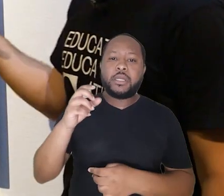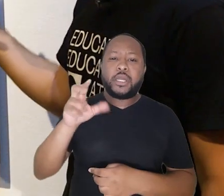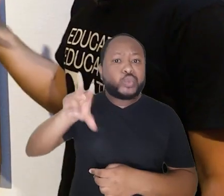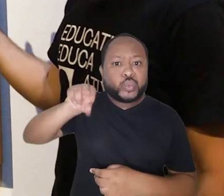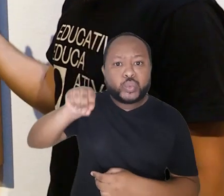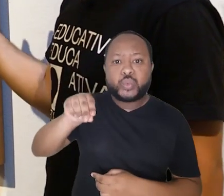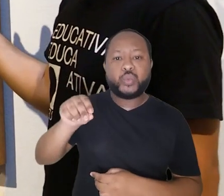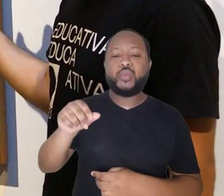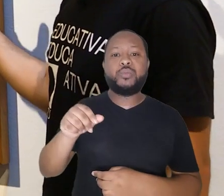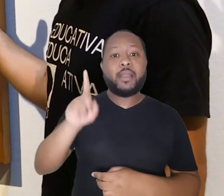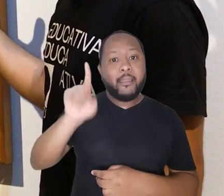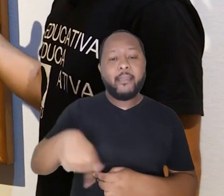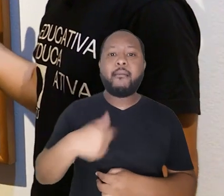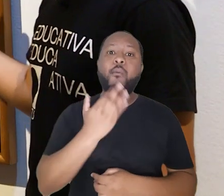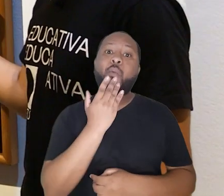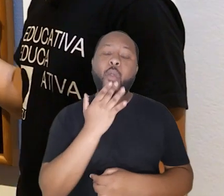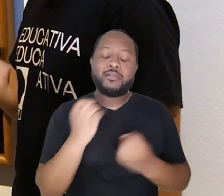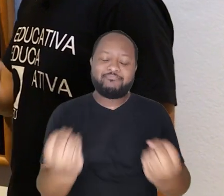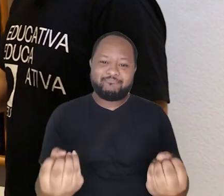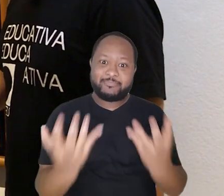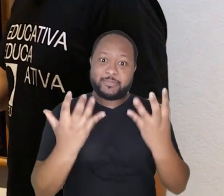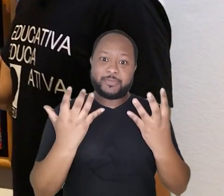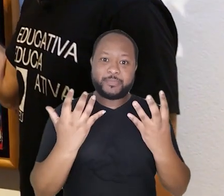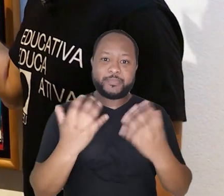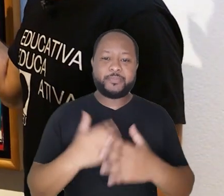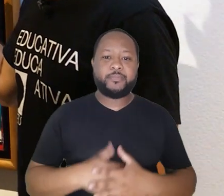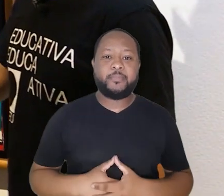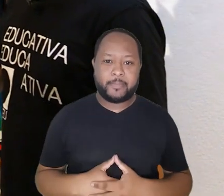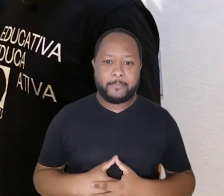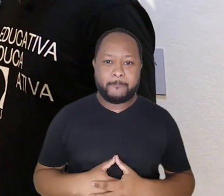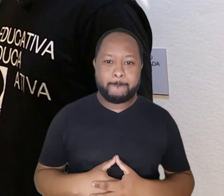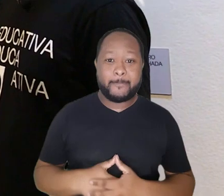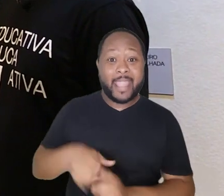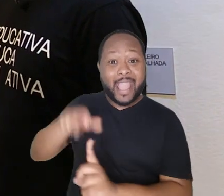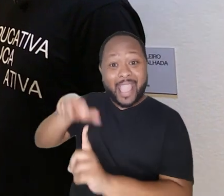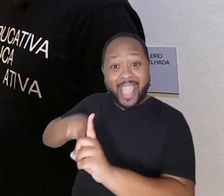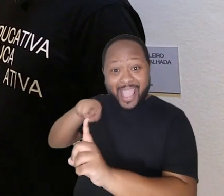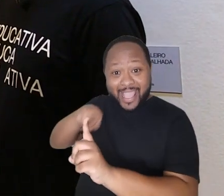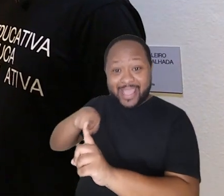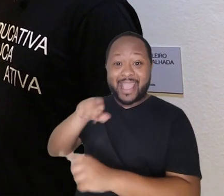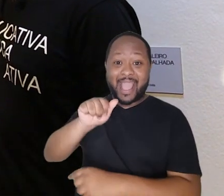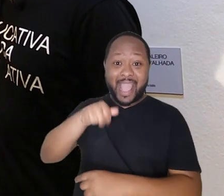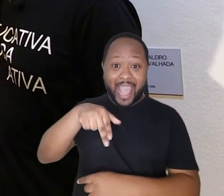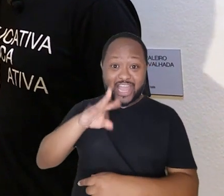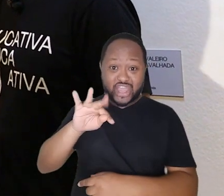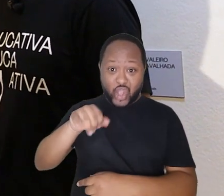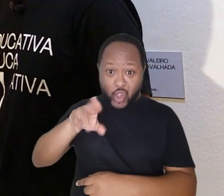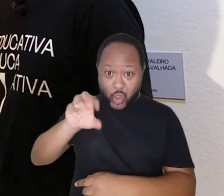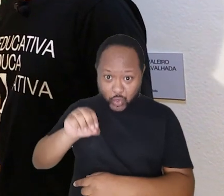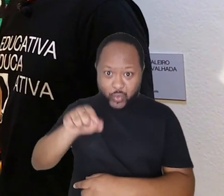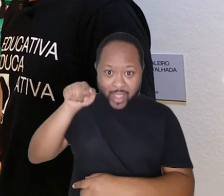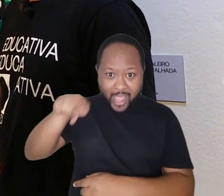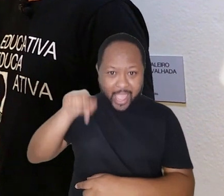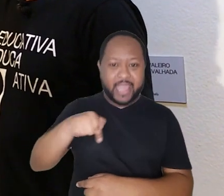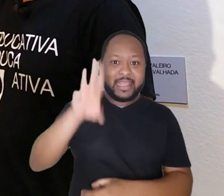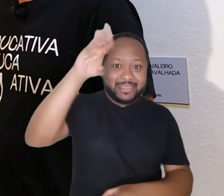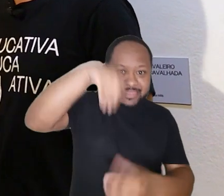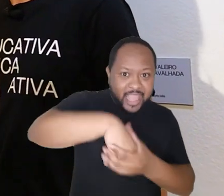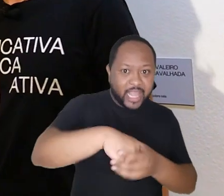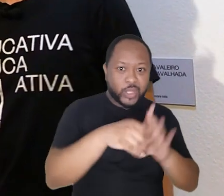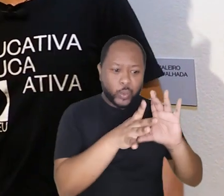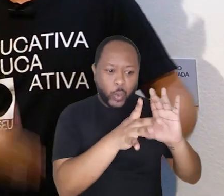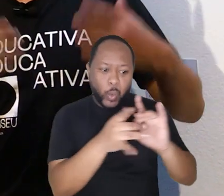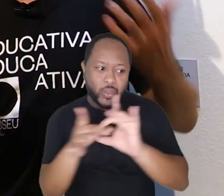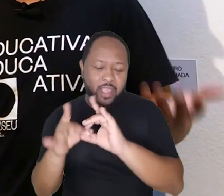são cores vibrantes. E aí o Antônio Poteiro, que está inserido nesse contexto dessa realidade de